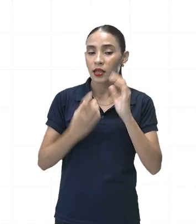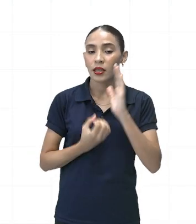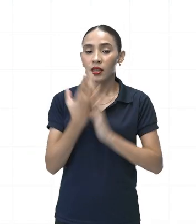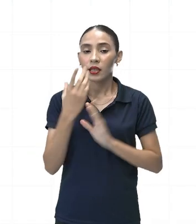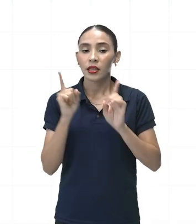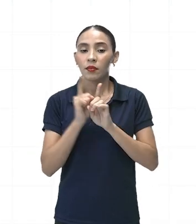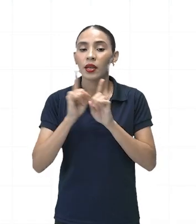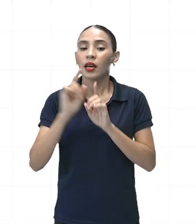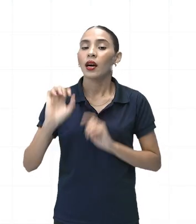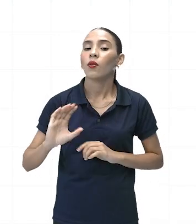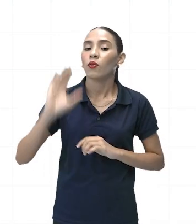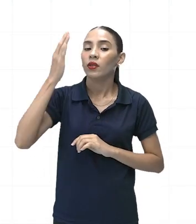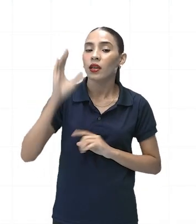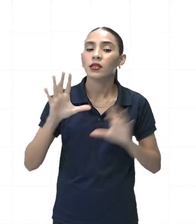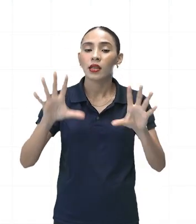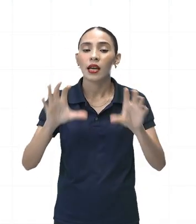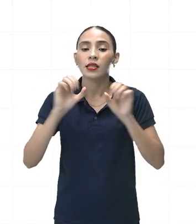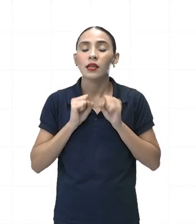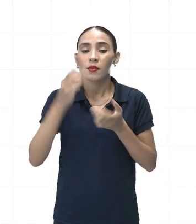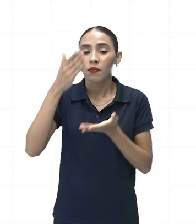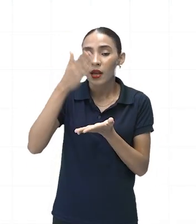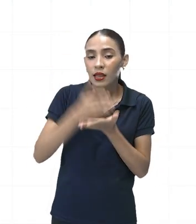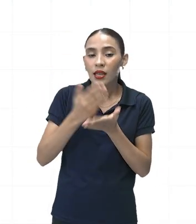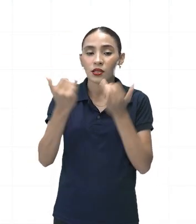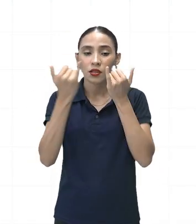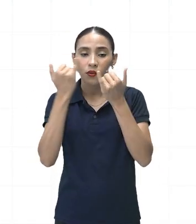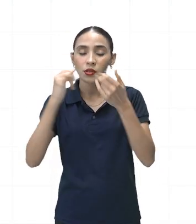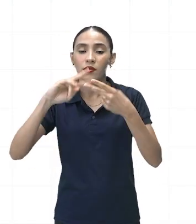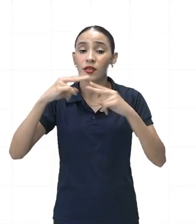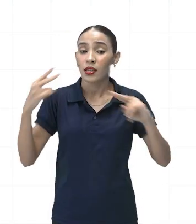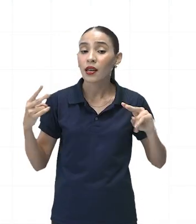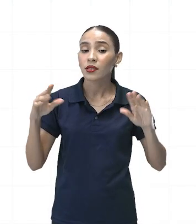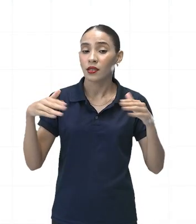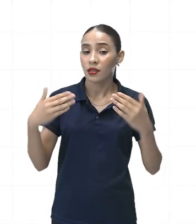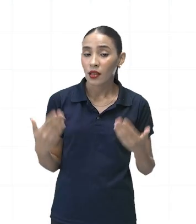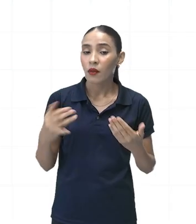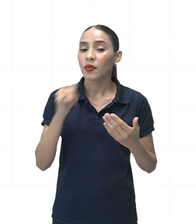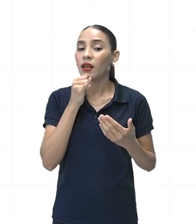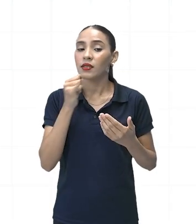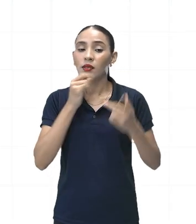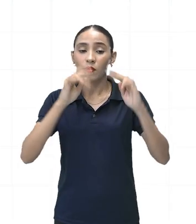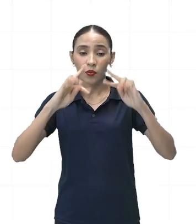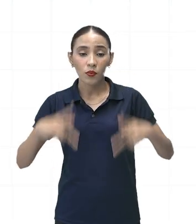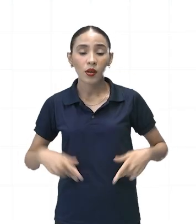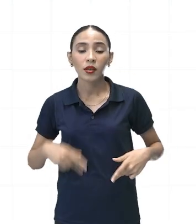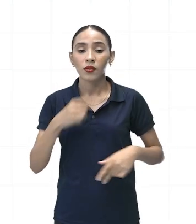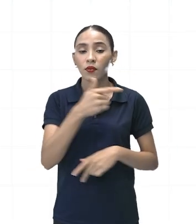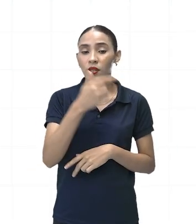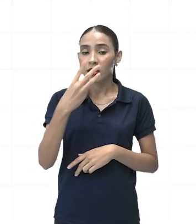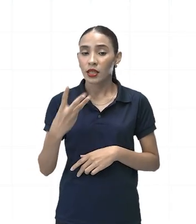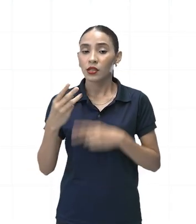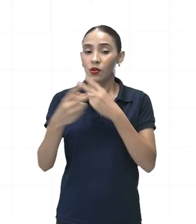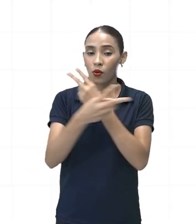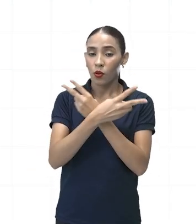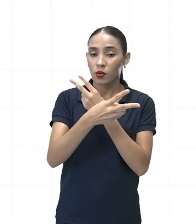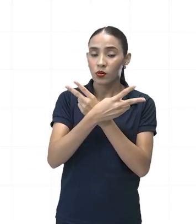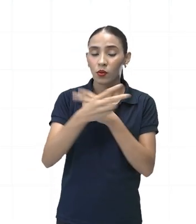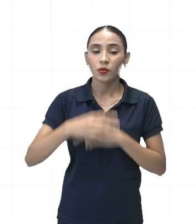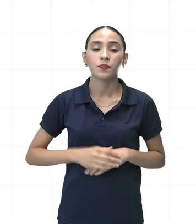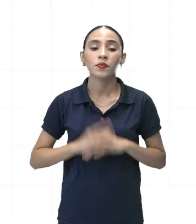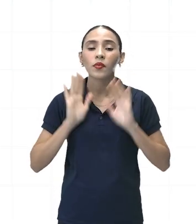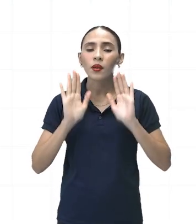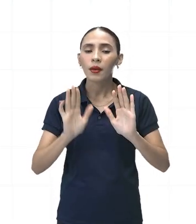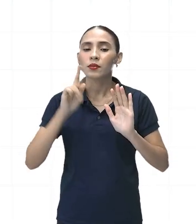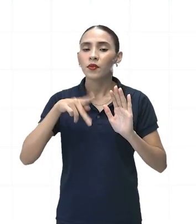gametas se formam, acontece que eles só recebem metade da informação genética, ou seja, no caso da espécie humana, 23